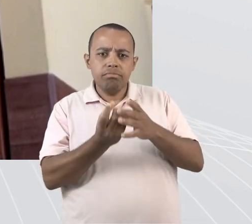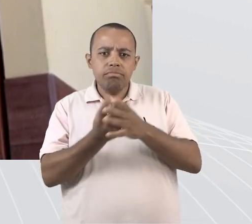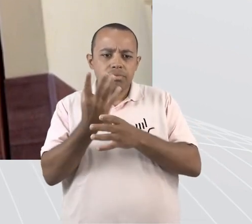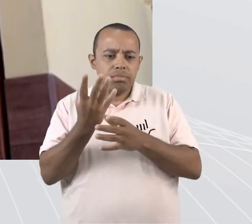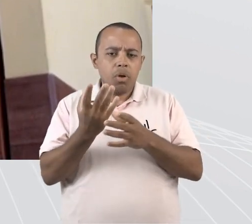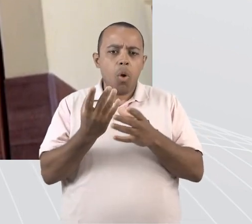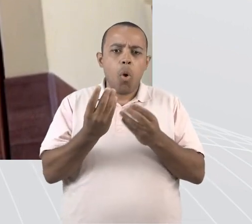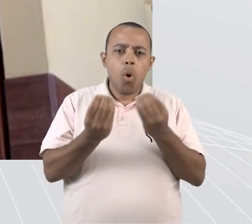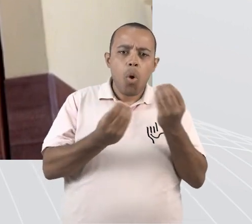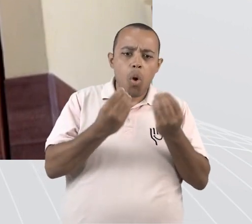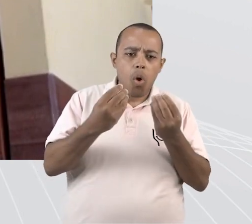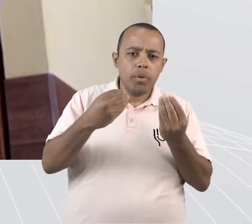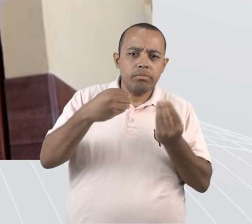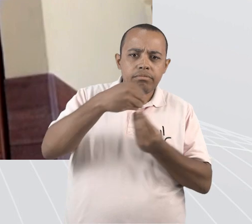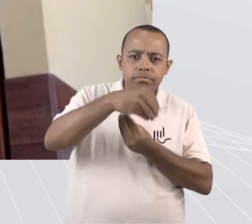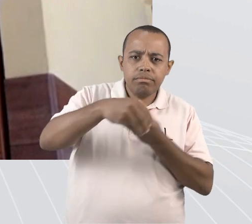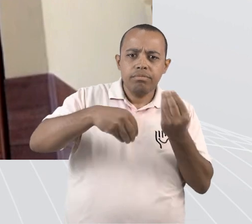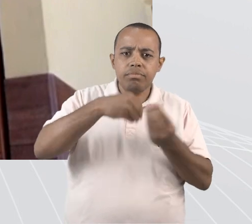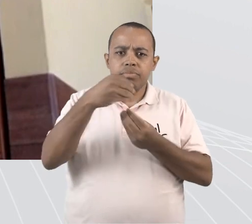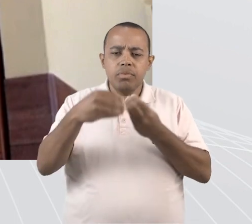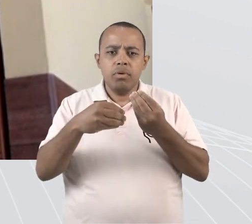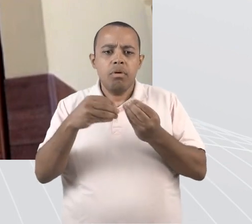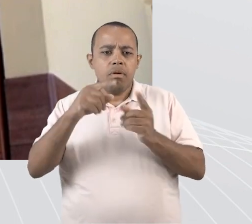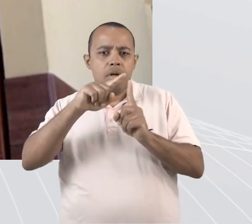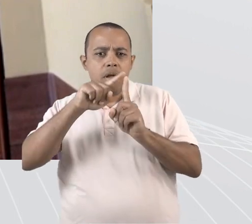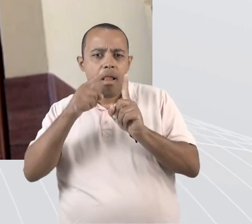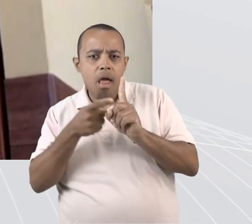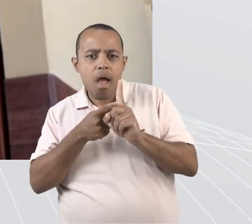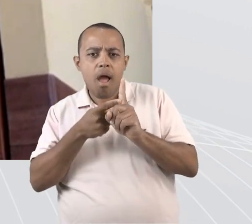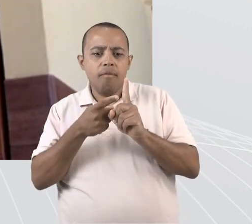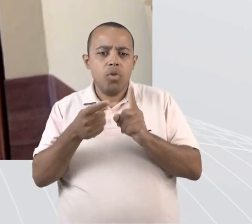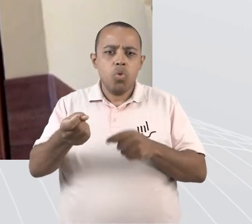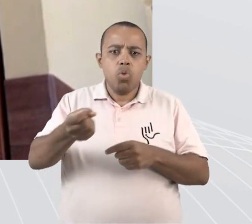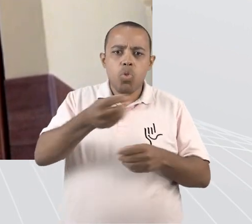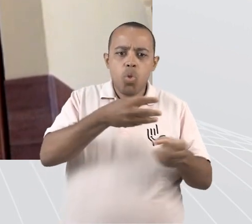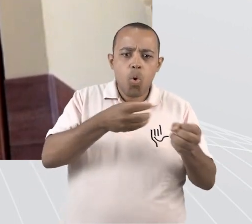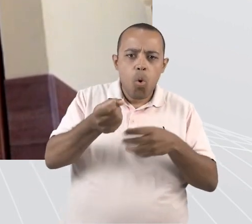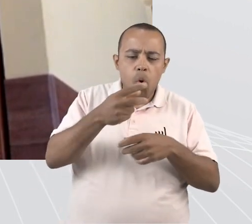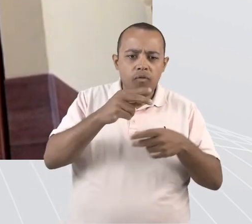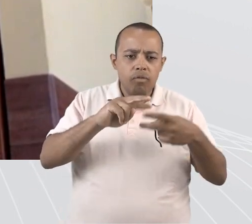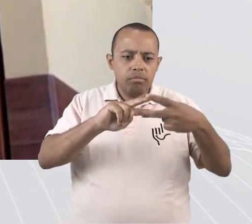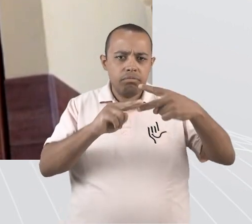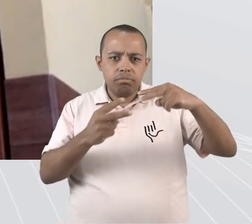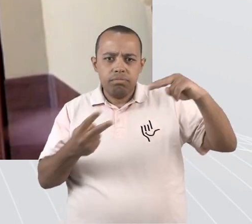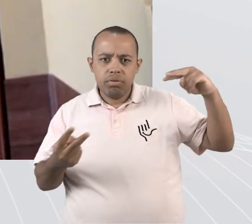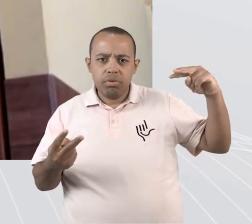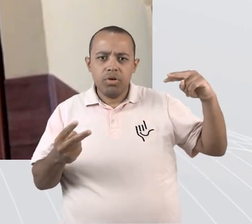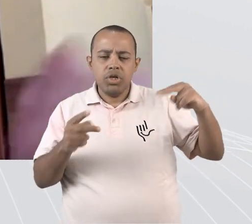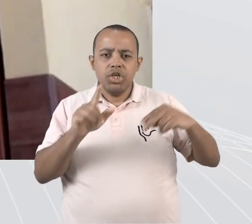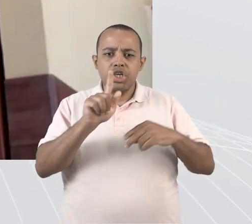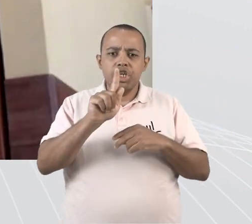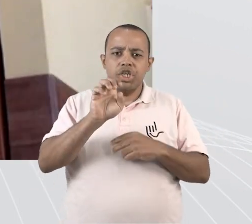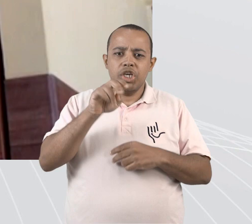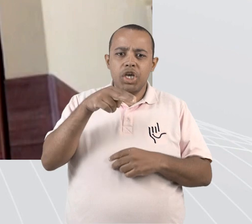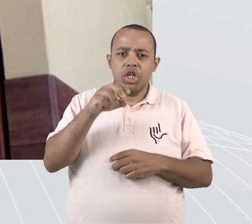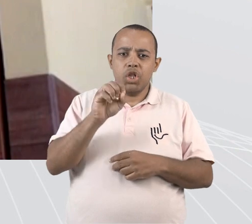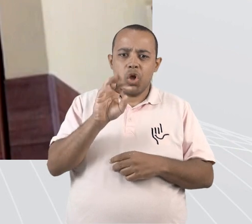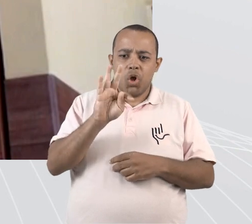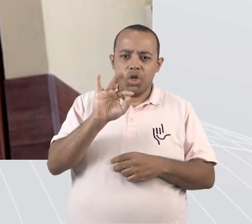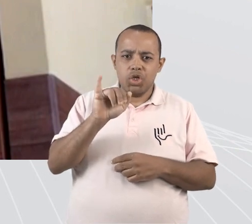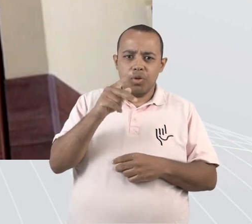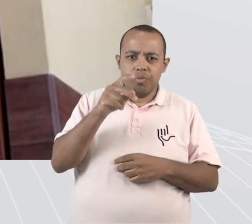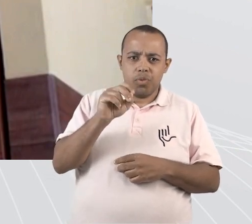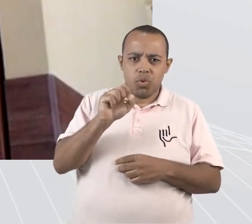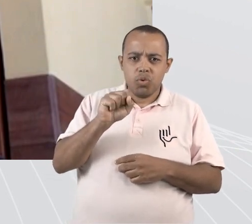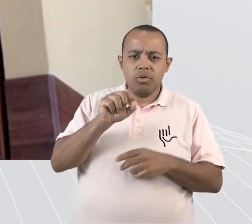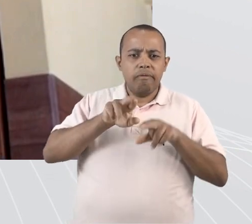de espermatozoides e óvulos, né, e isso leva a novas combinações de genes, que é o genótipo. Você tem um genótipo,